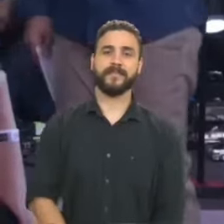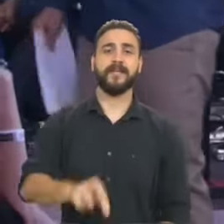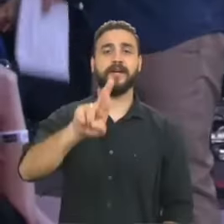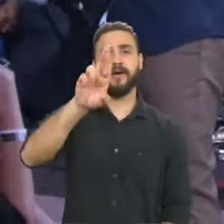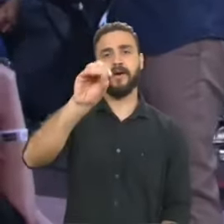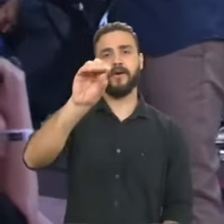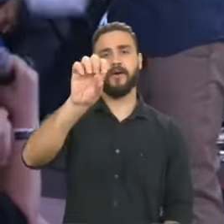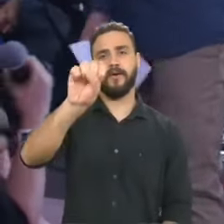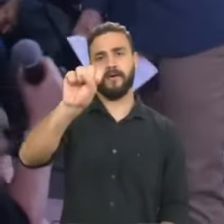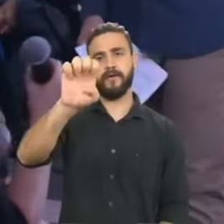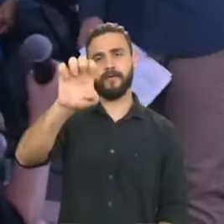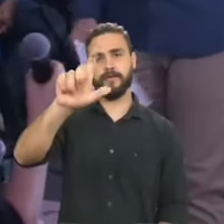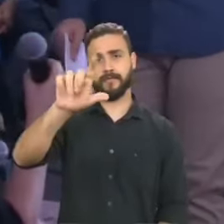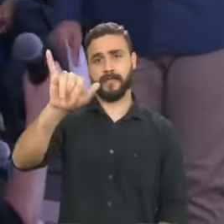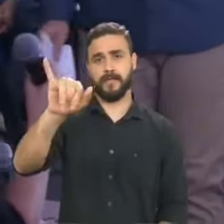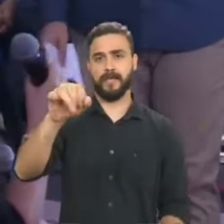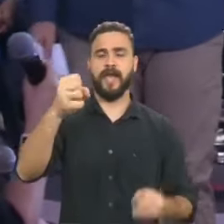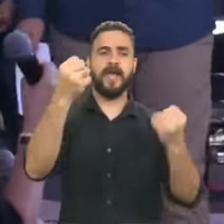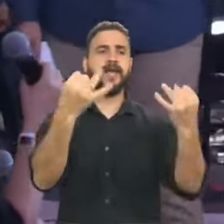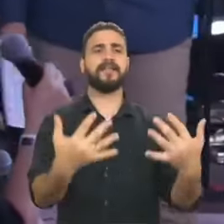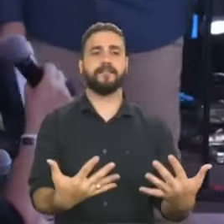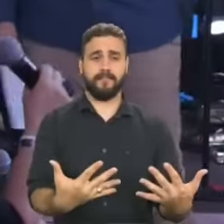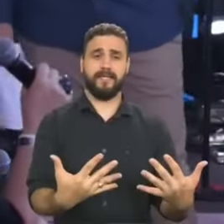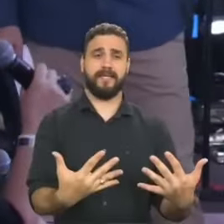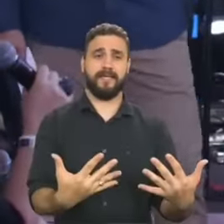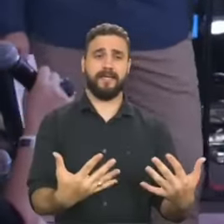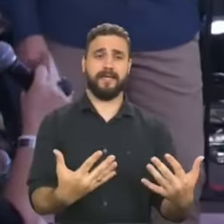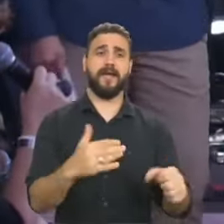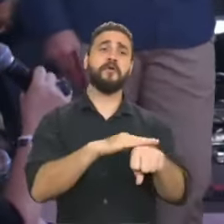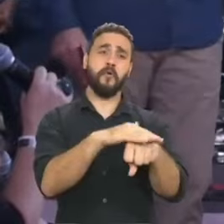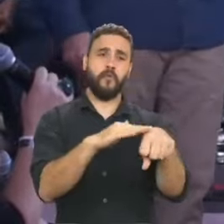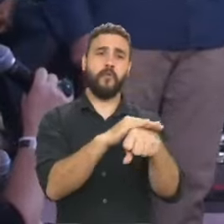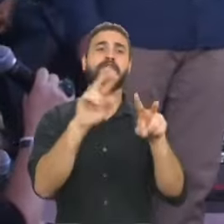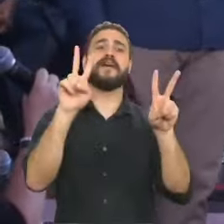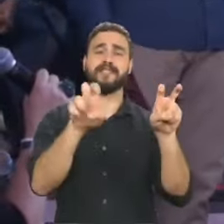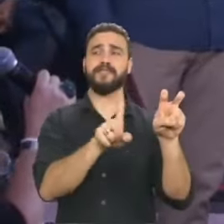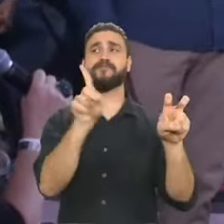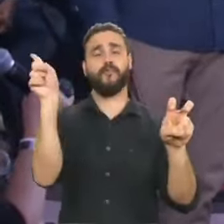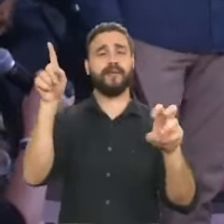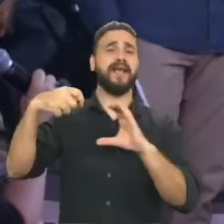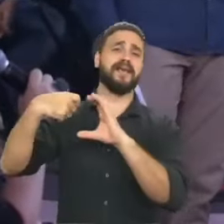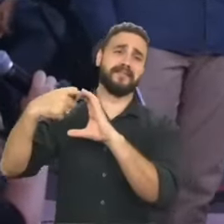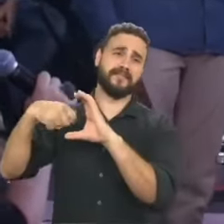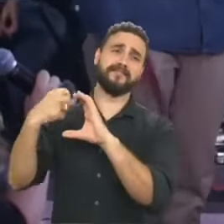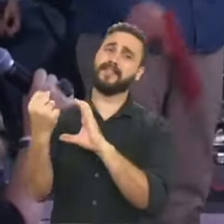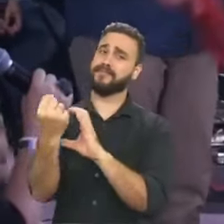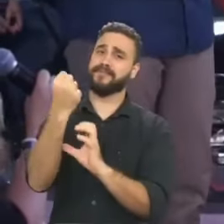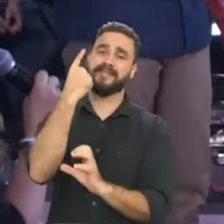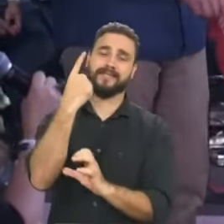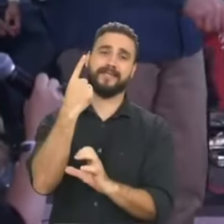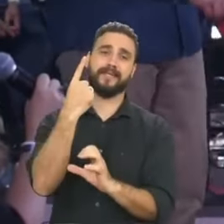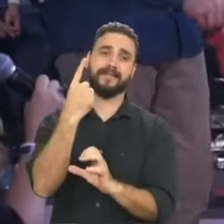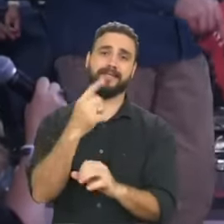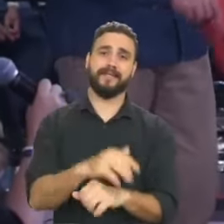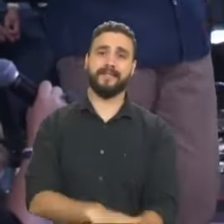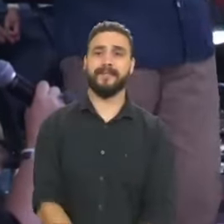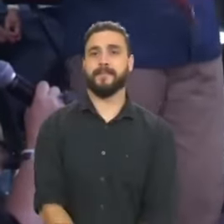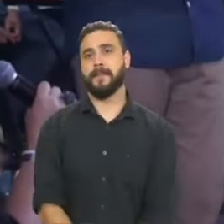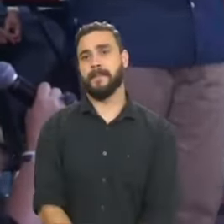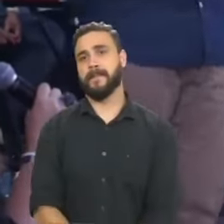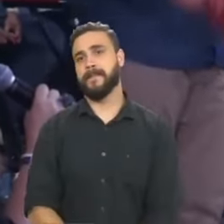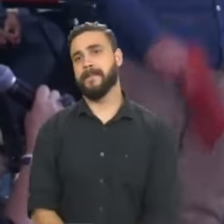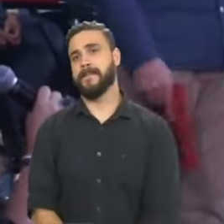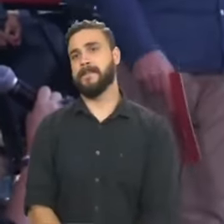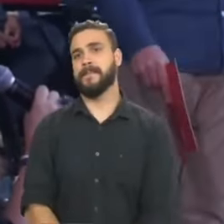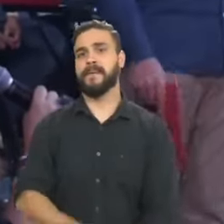Rosalie, comenta pra gente rapidinho isso aqui, porque isso aqui, tinha que ter um tempo só para isso. Tinha que ter um porque last call. É, um last